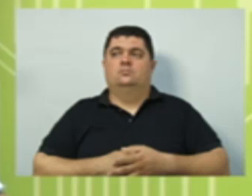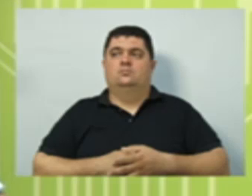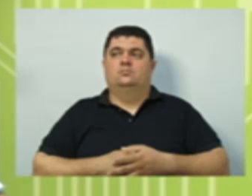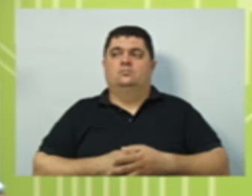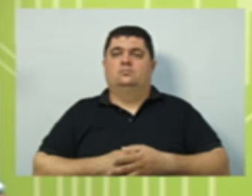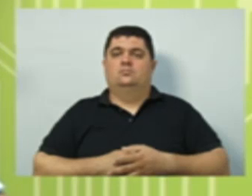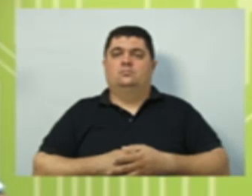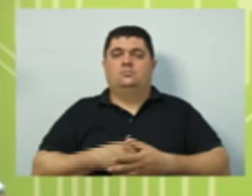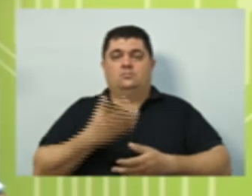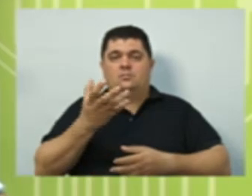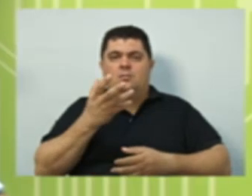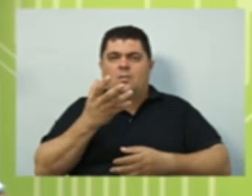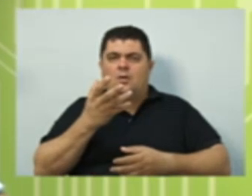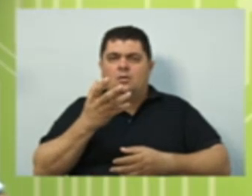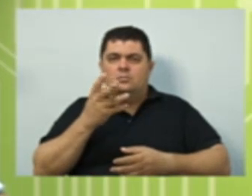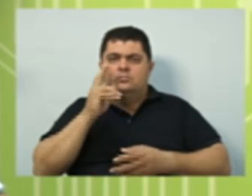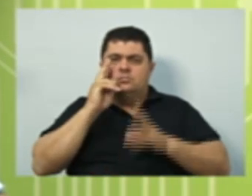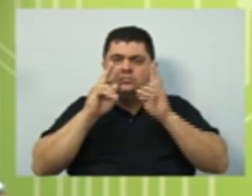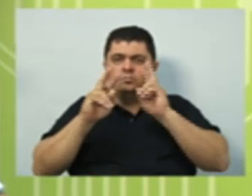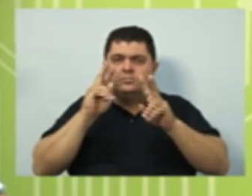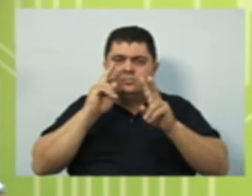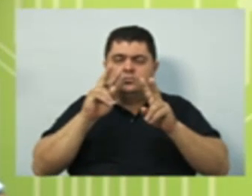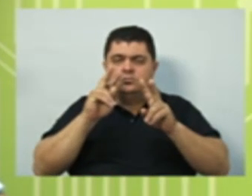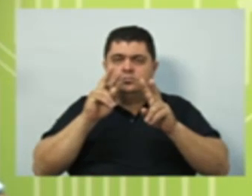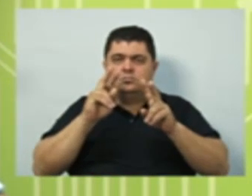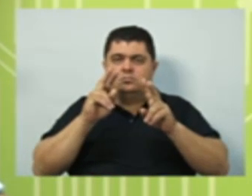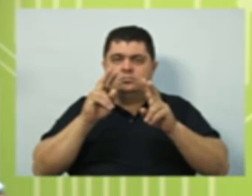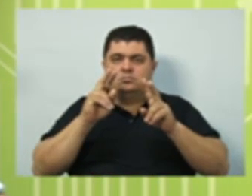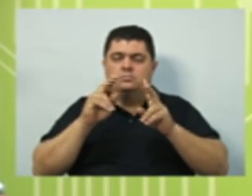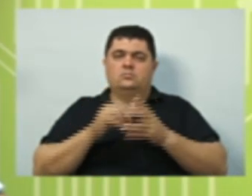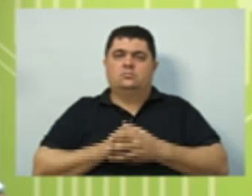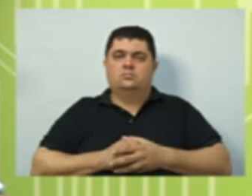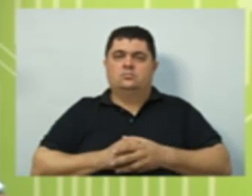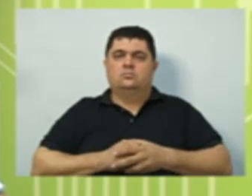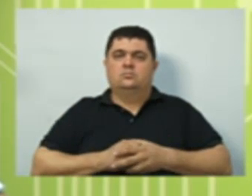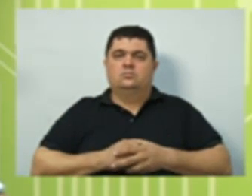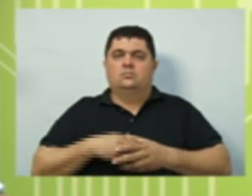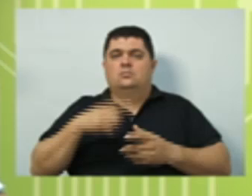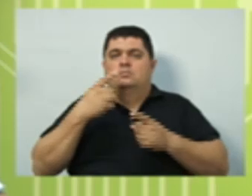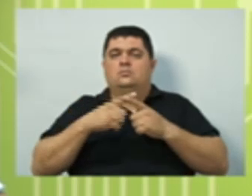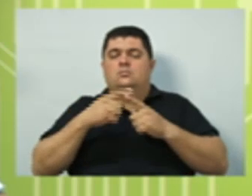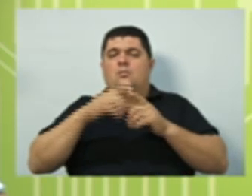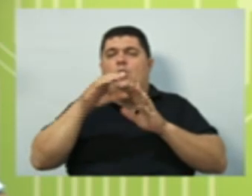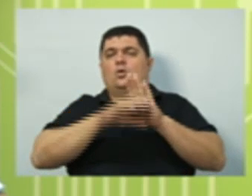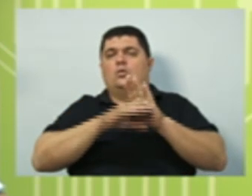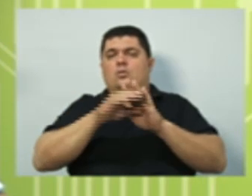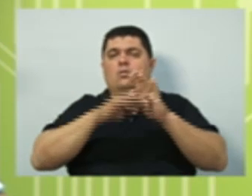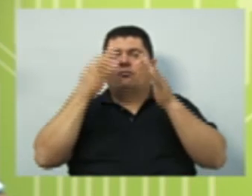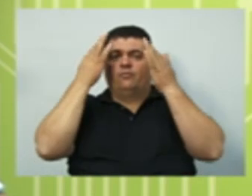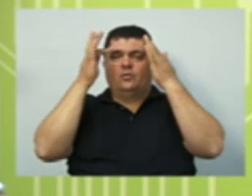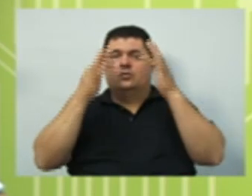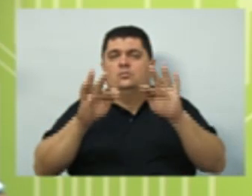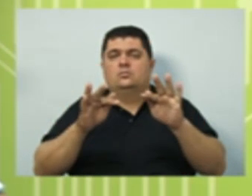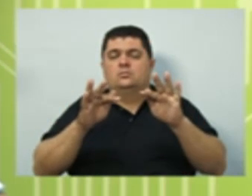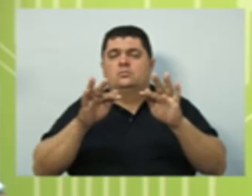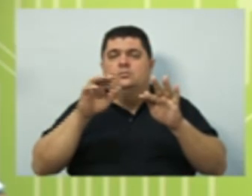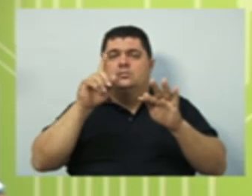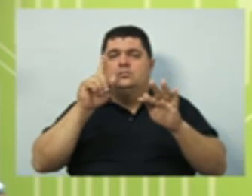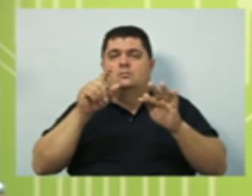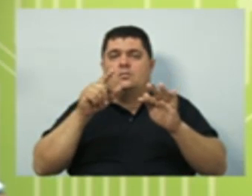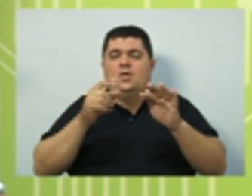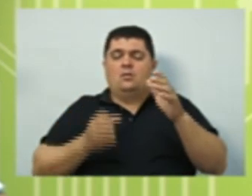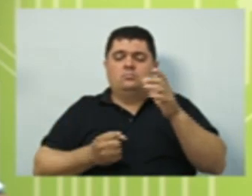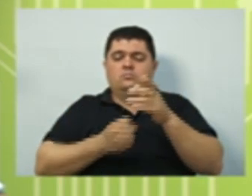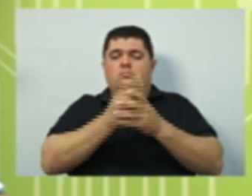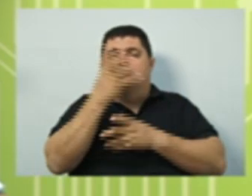Quero chamar a atenção tua em especial para o conceito filosófico, que é este de